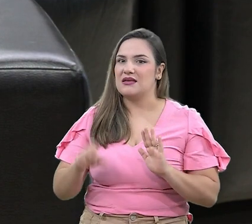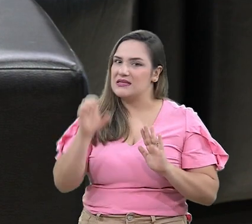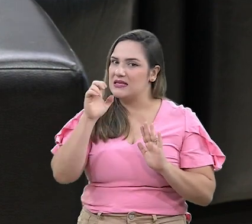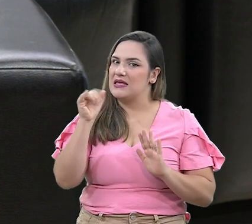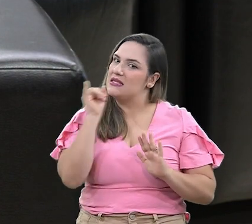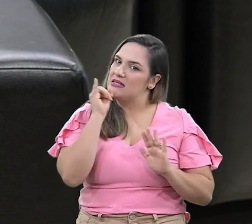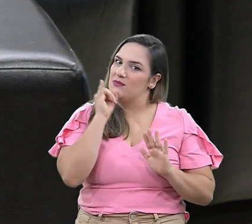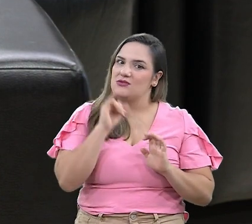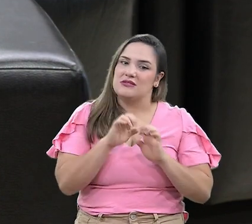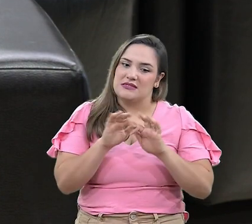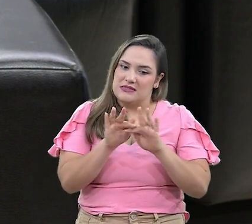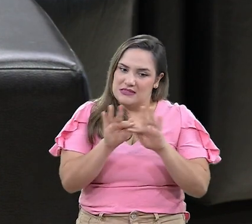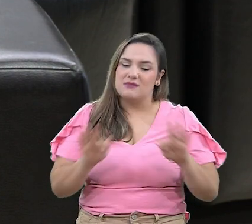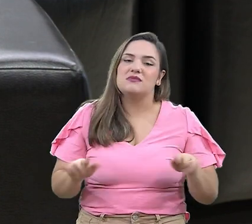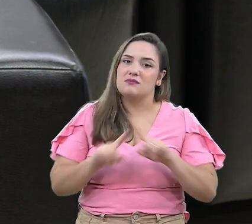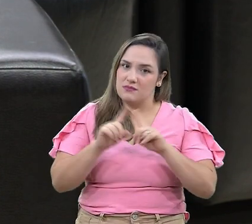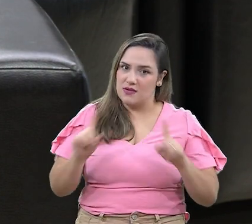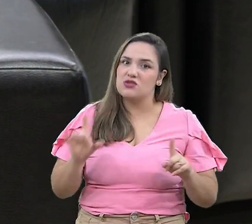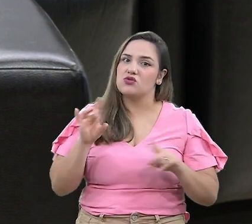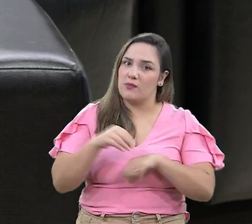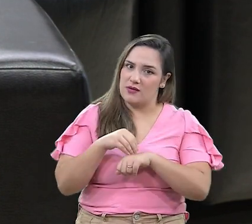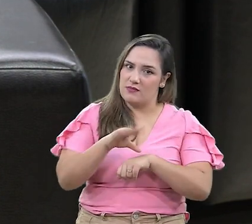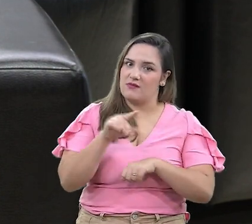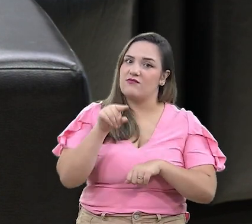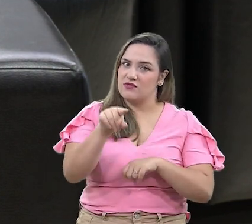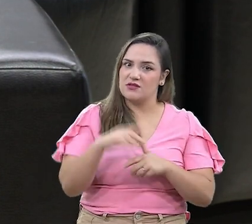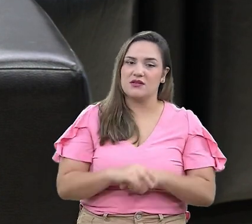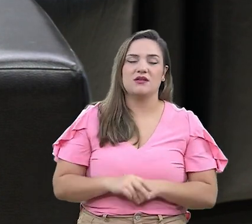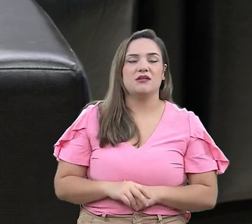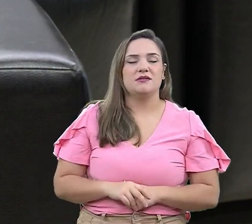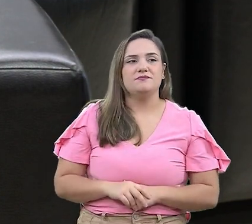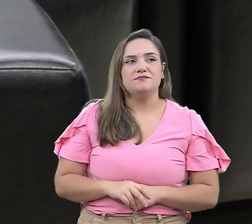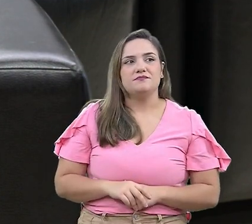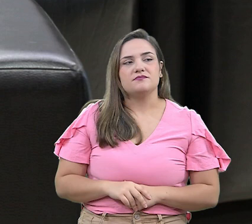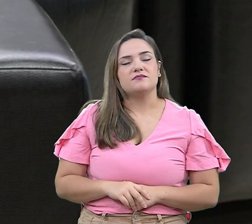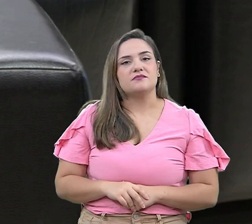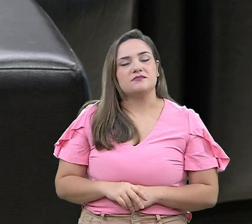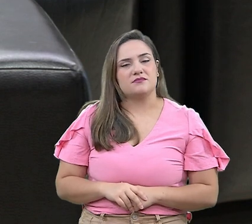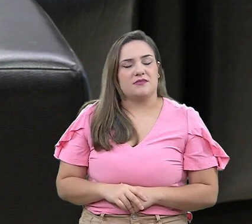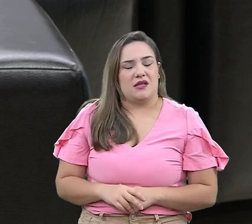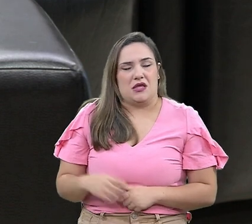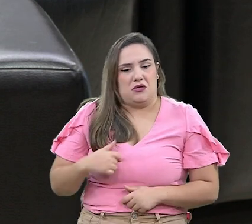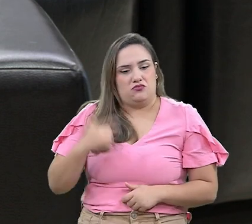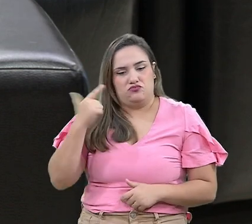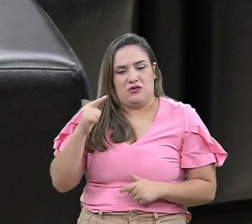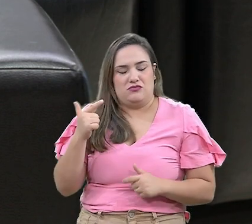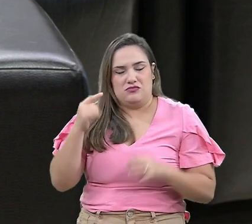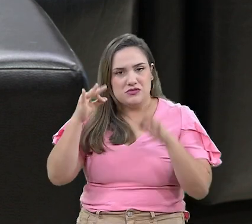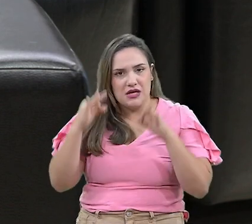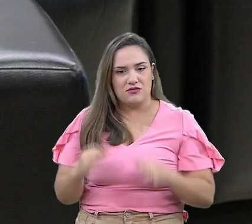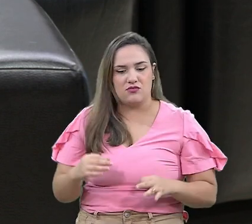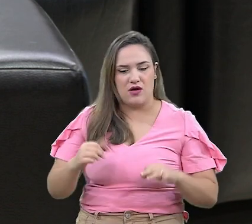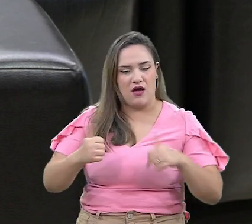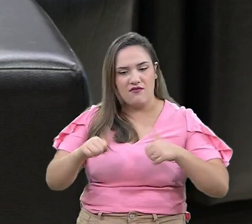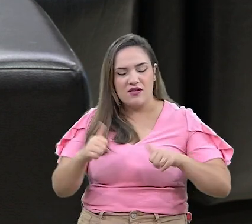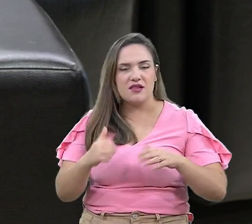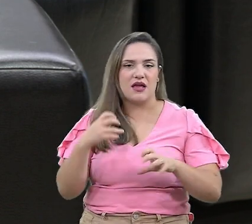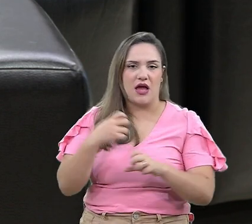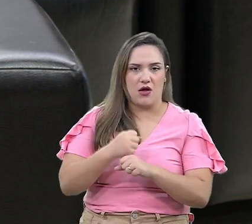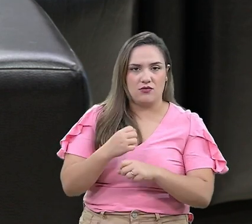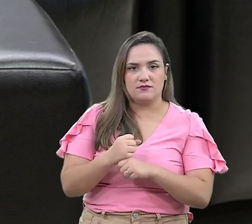muito simples, né? Mas só para trazer um entendimento, então eu não tenho essa dimensão. Obviamente que